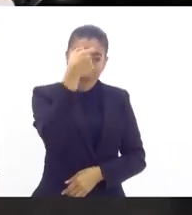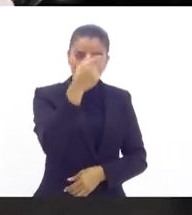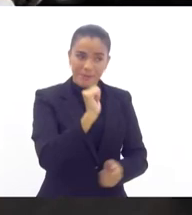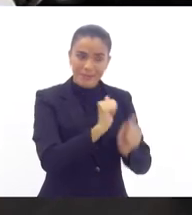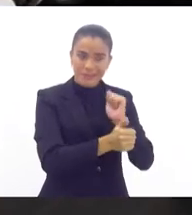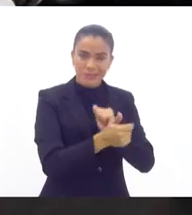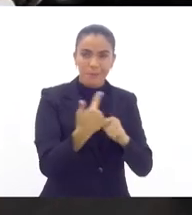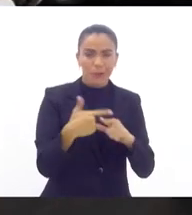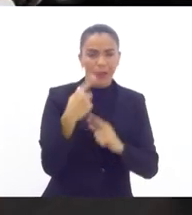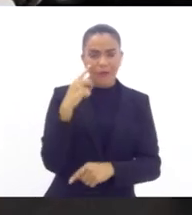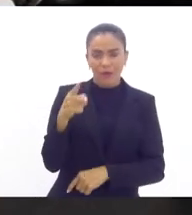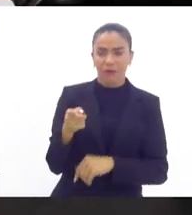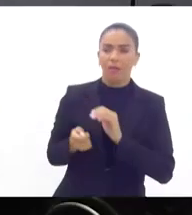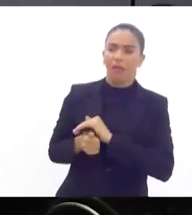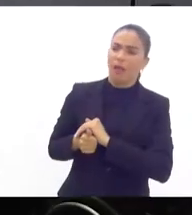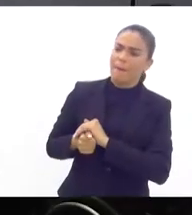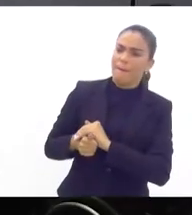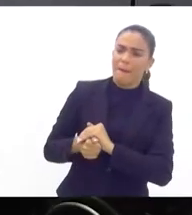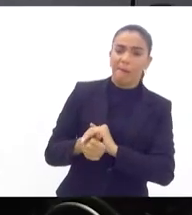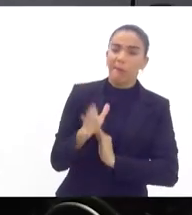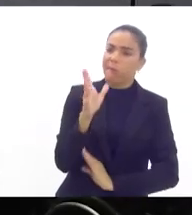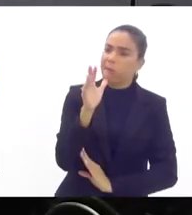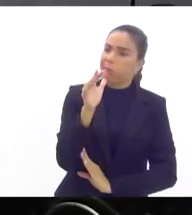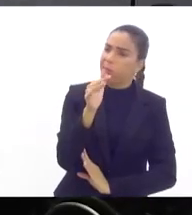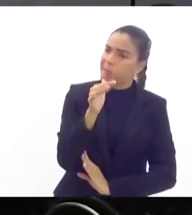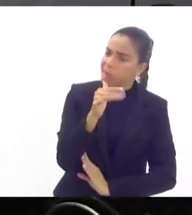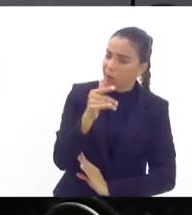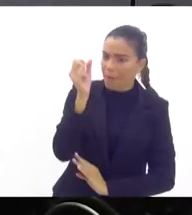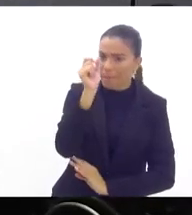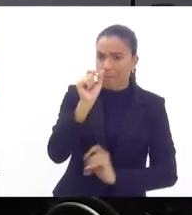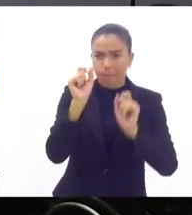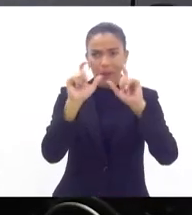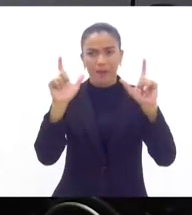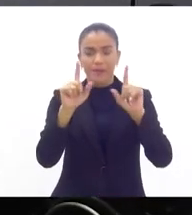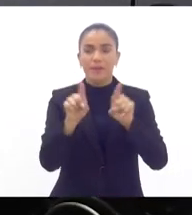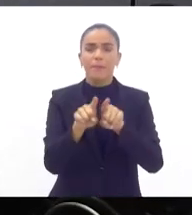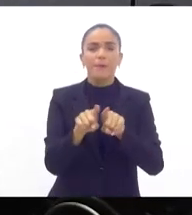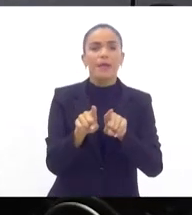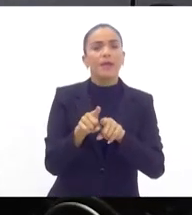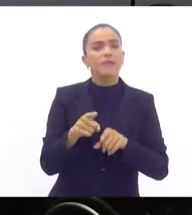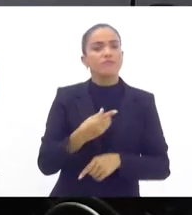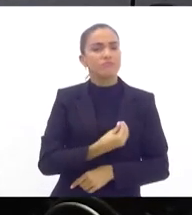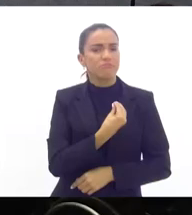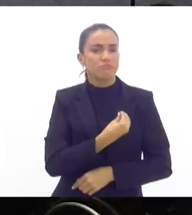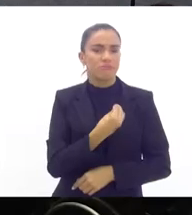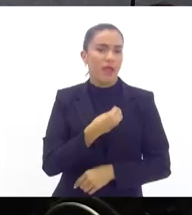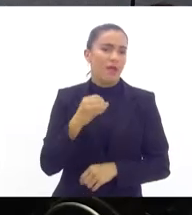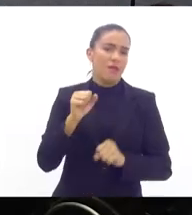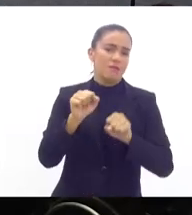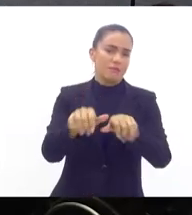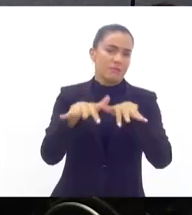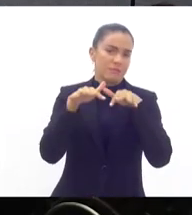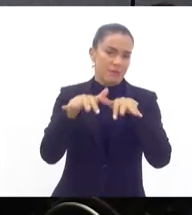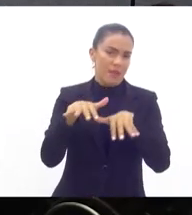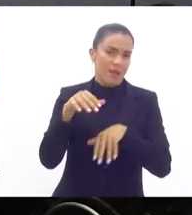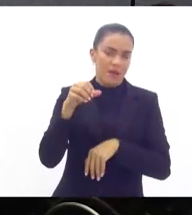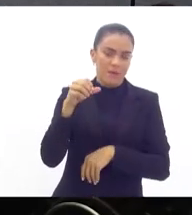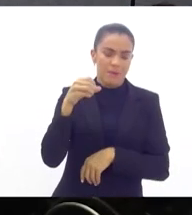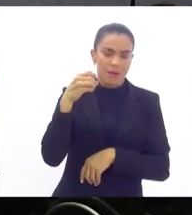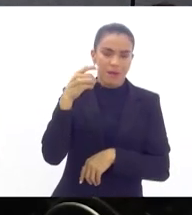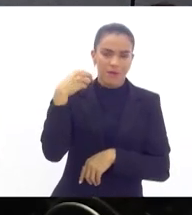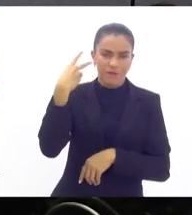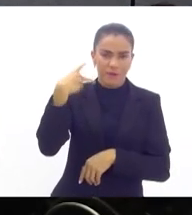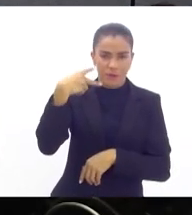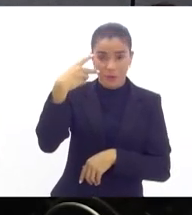enxerga uma letargia eu tive a possibilidade de Deputado Antônio para concluir de estar na Câmara Municipal na semana passada e disse